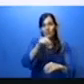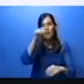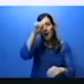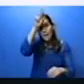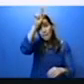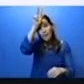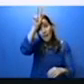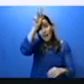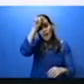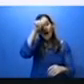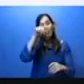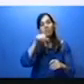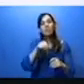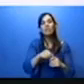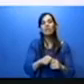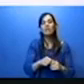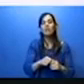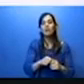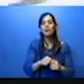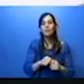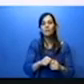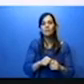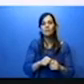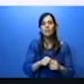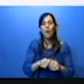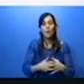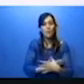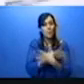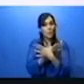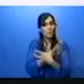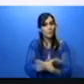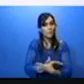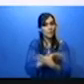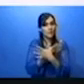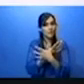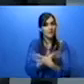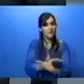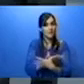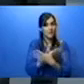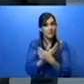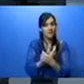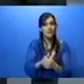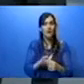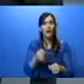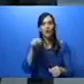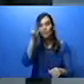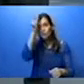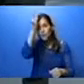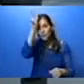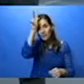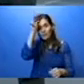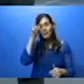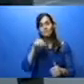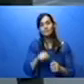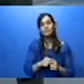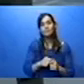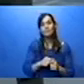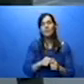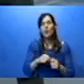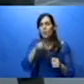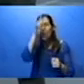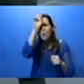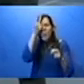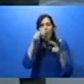baratas, besouros, borboleta, traças dos livros e formigas. Os insetos, de um modo